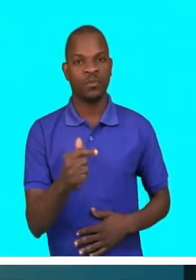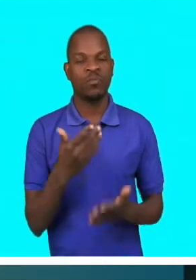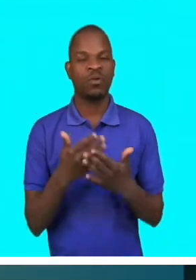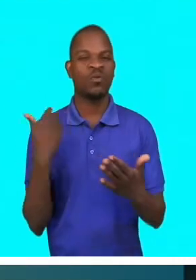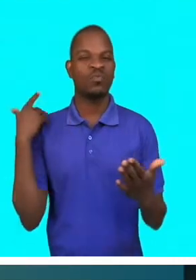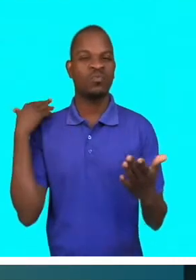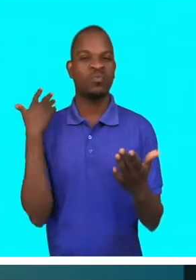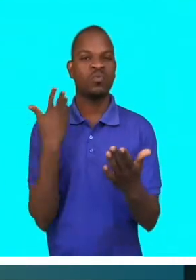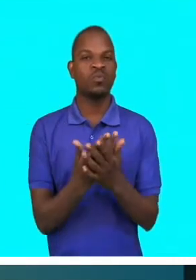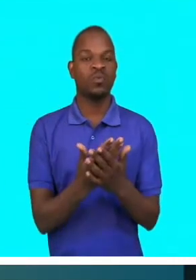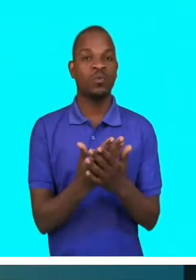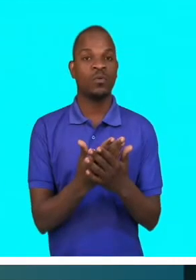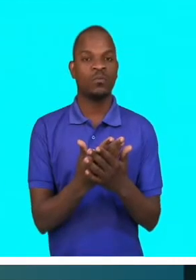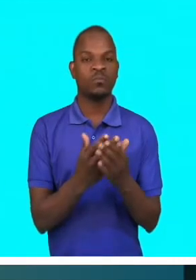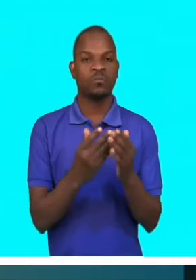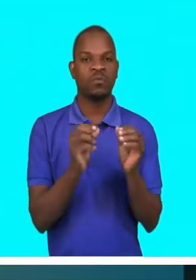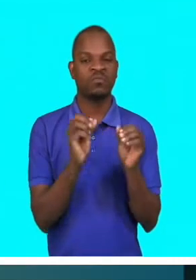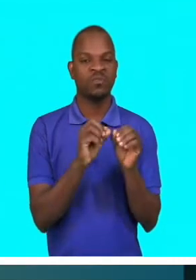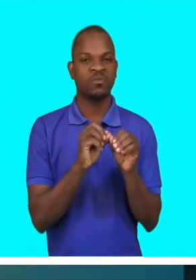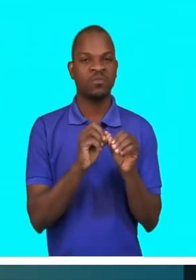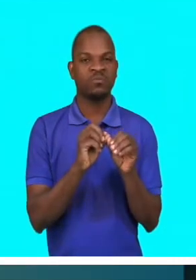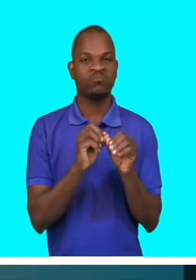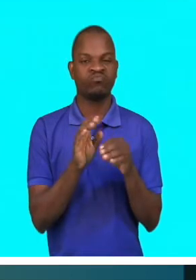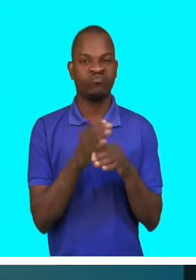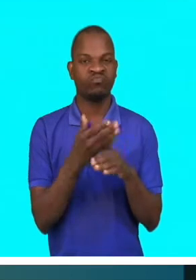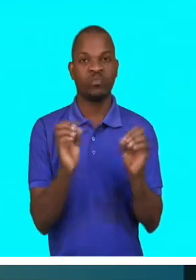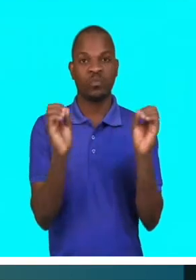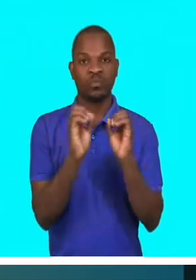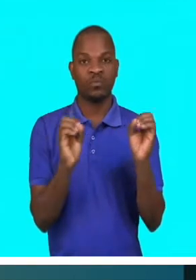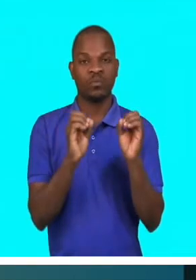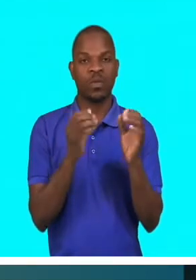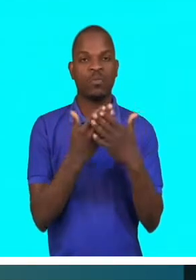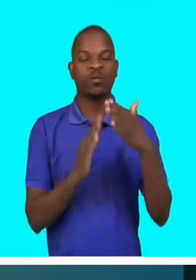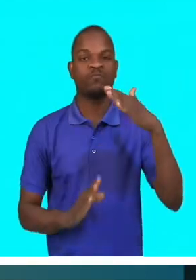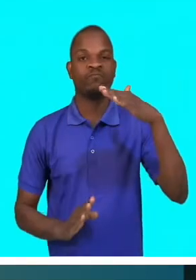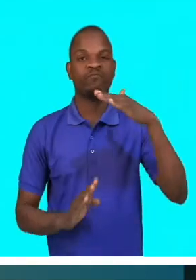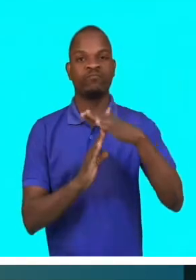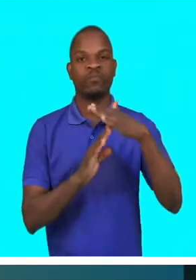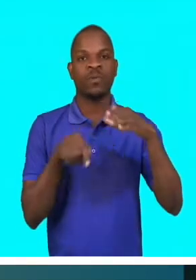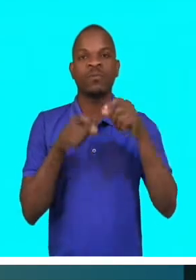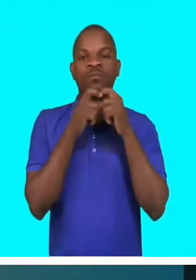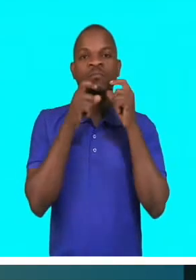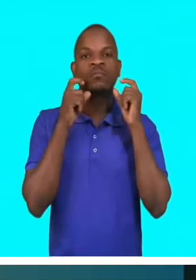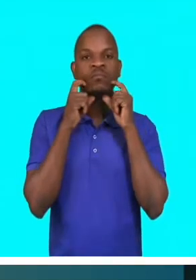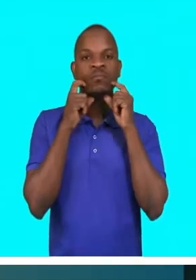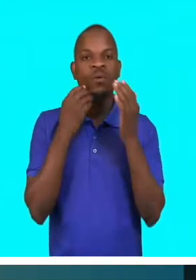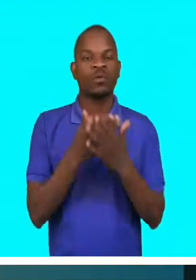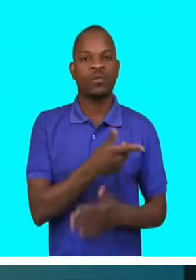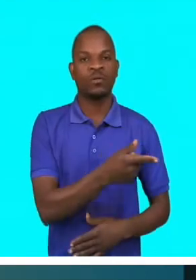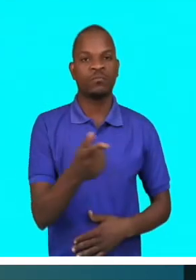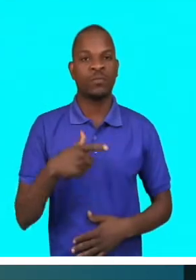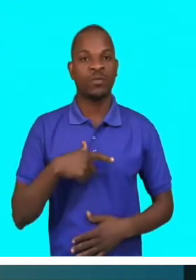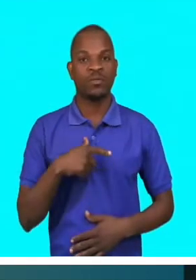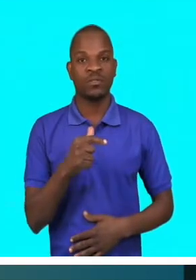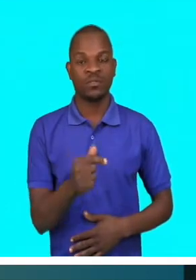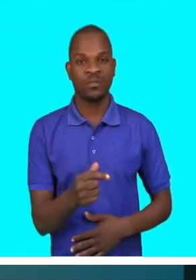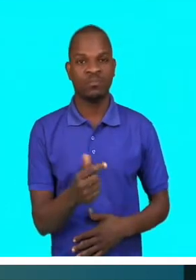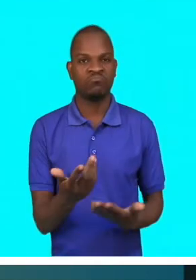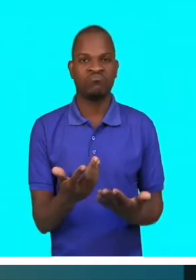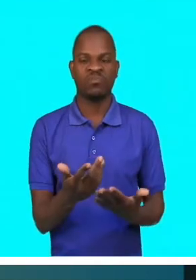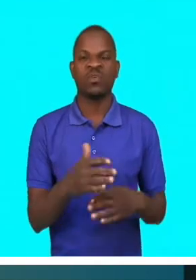tempo que não fazemos atualização aos treinadores deste nível, que é o nível do topo aqui em Moçambique, portanto são treinadores que